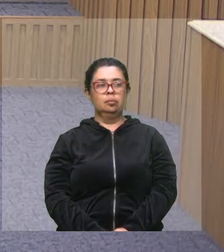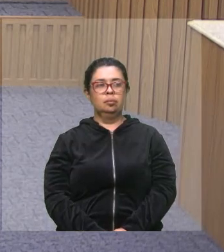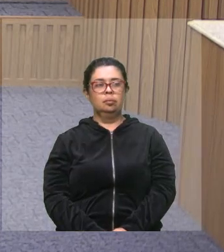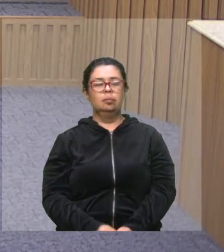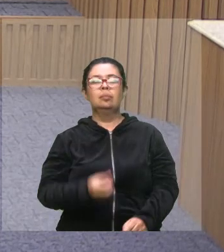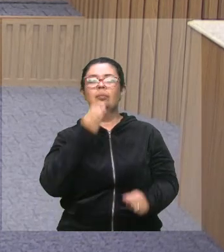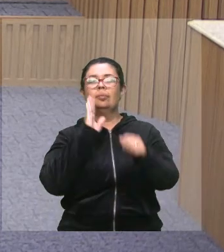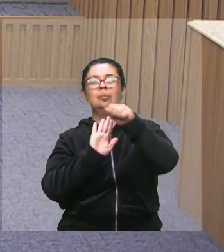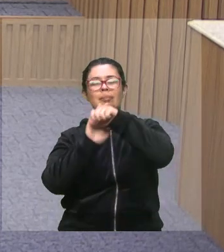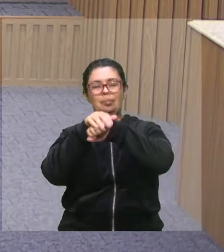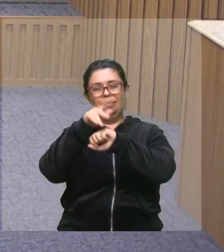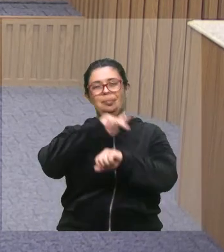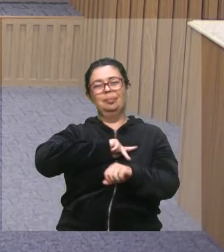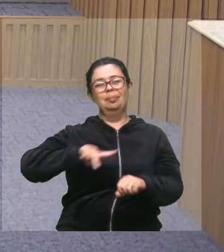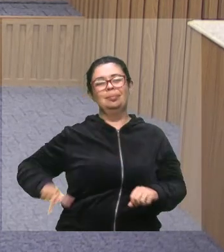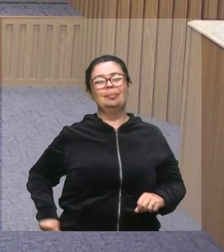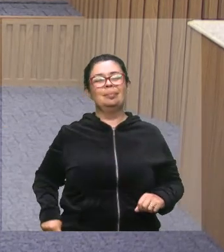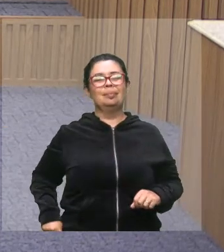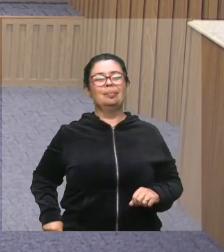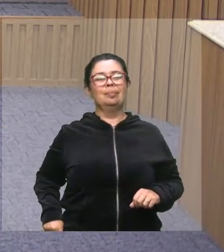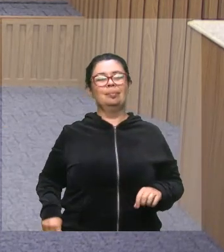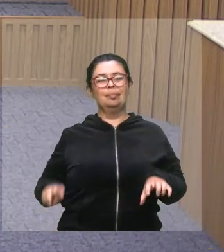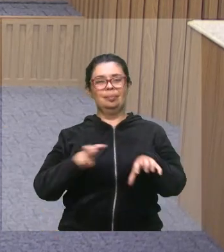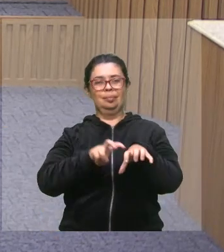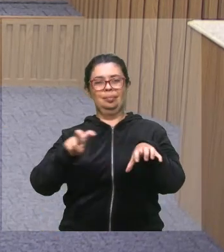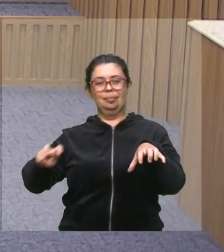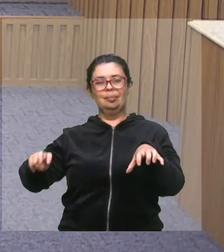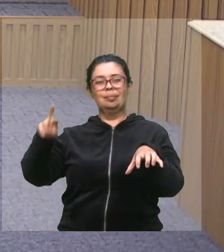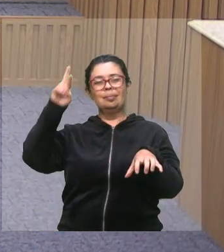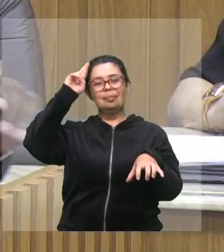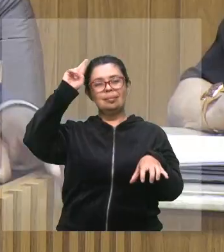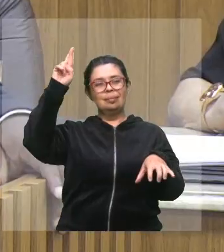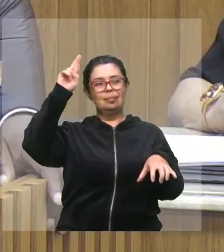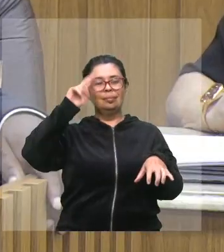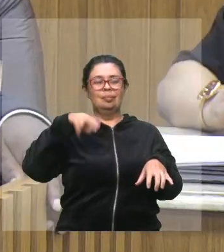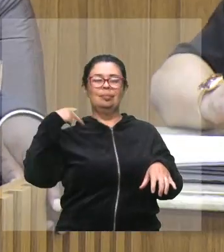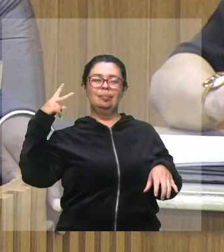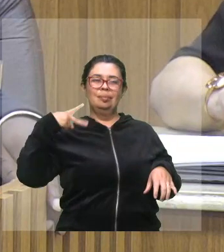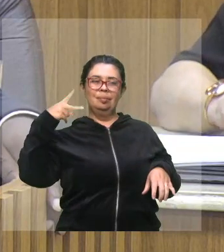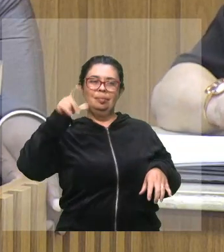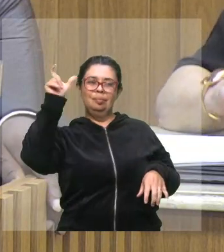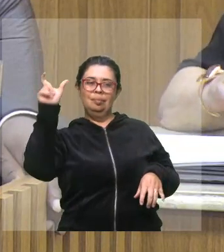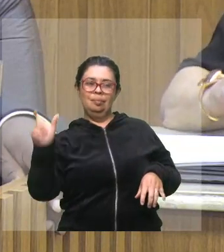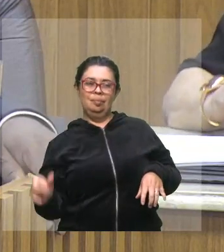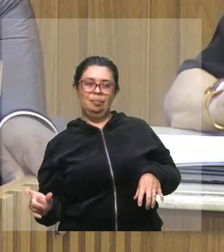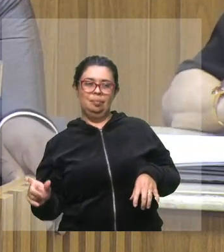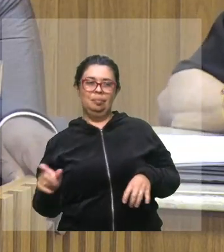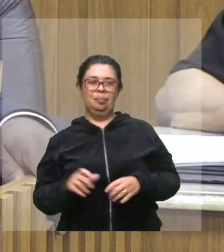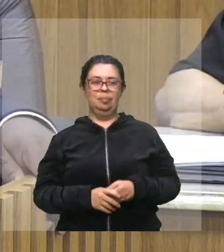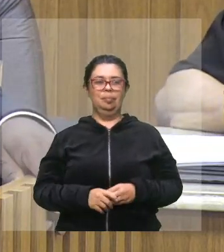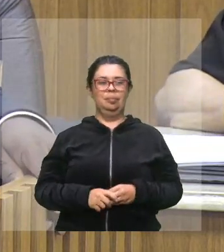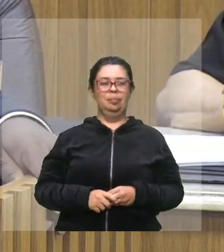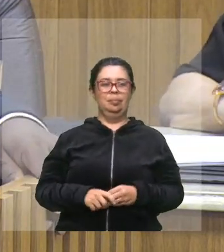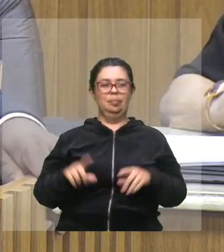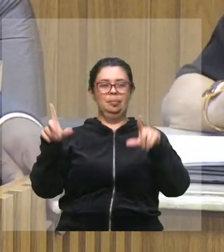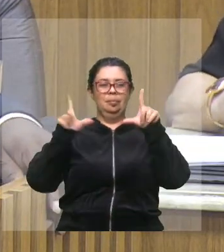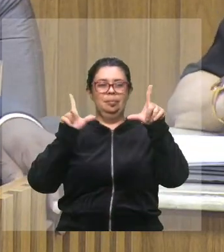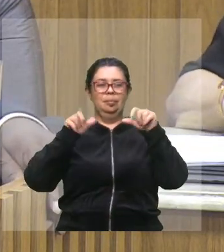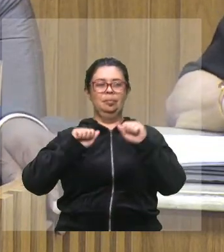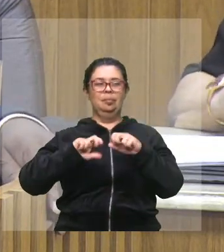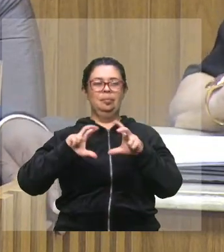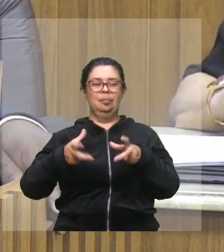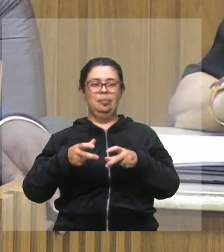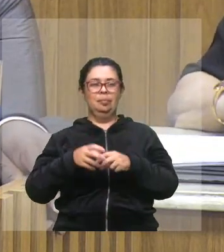Boa noite, senhor presidente, mesa, nobres vereadores, público presente, pessoas que nos assistem através da TV